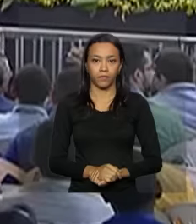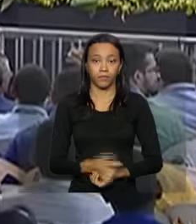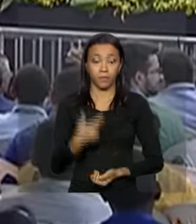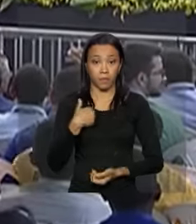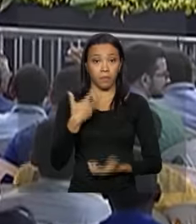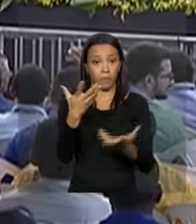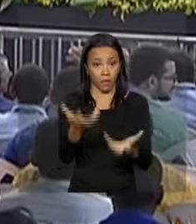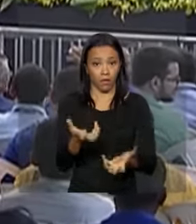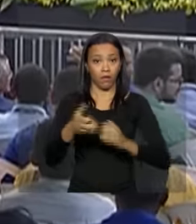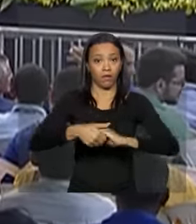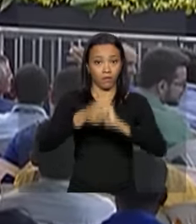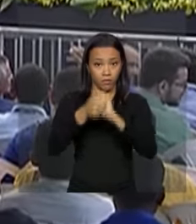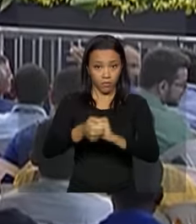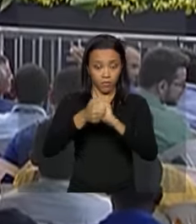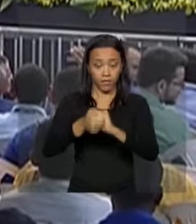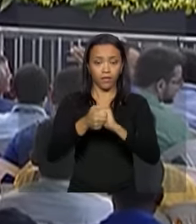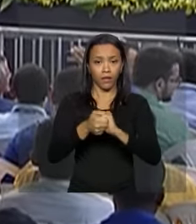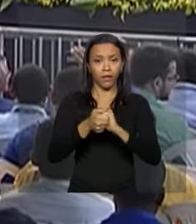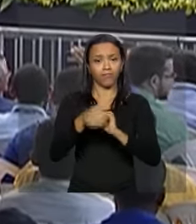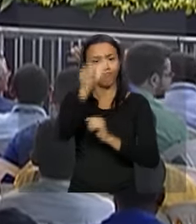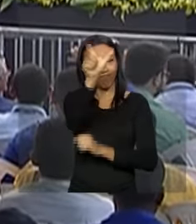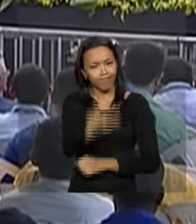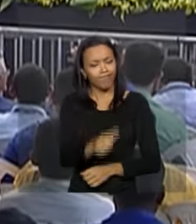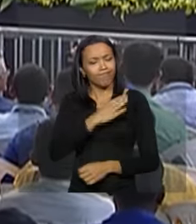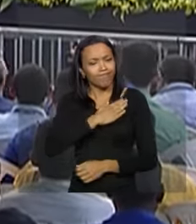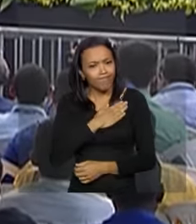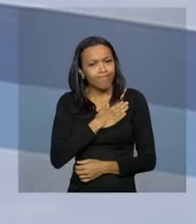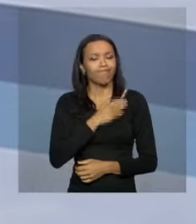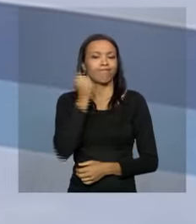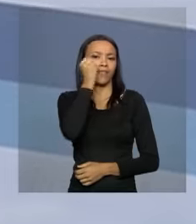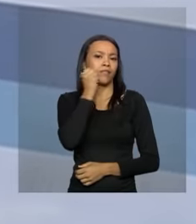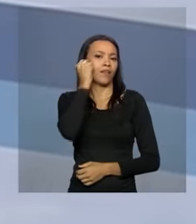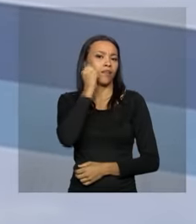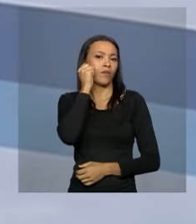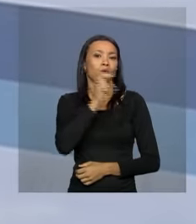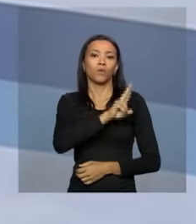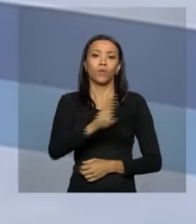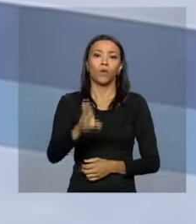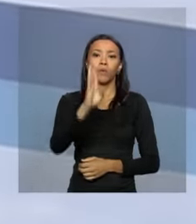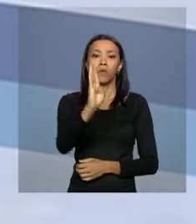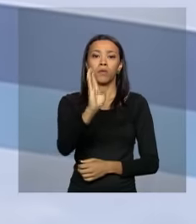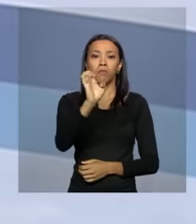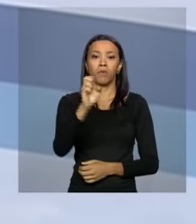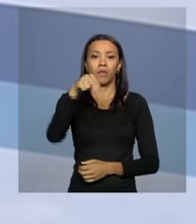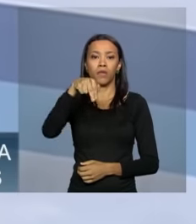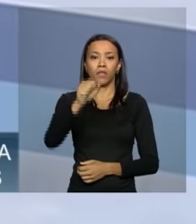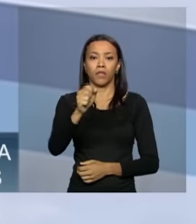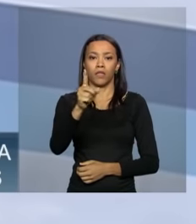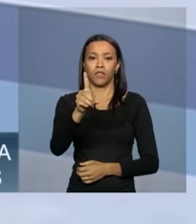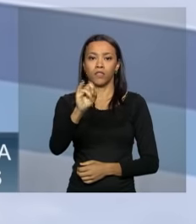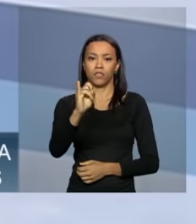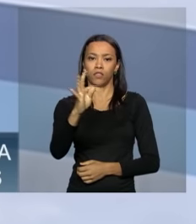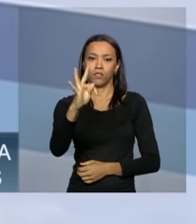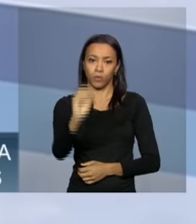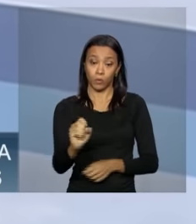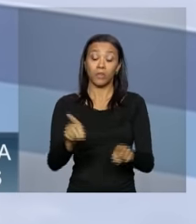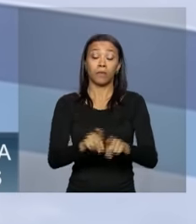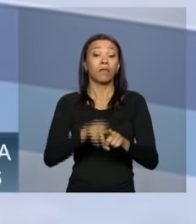Quero cumprimentar o nosso querido senador Benedito de Lira, os